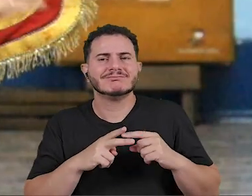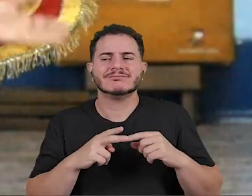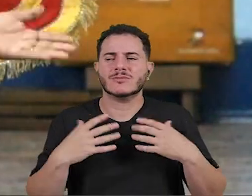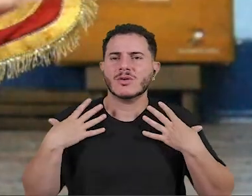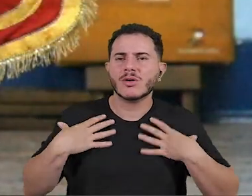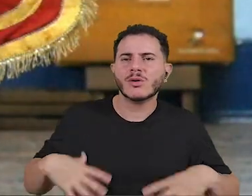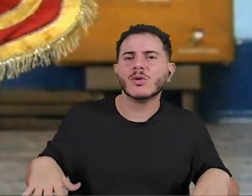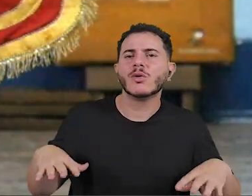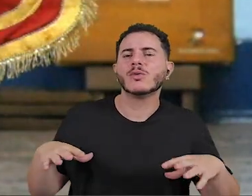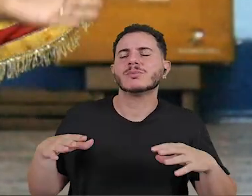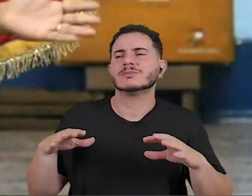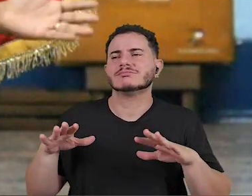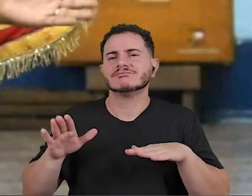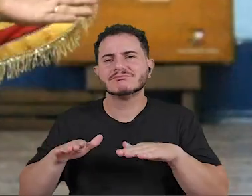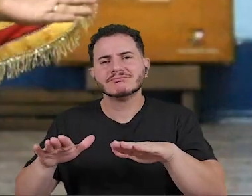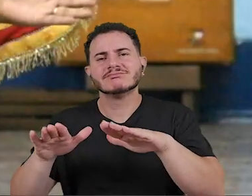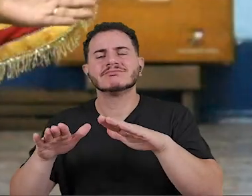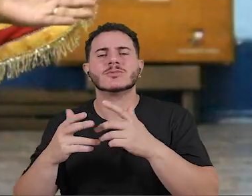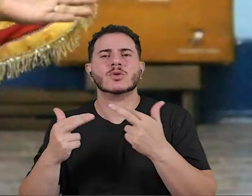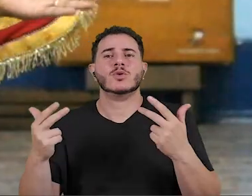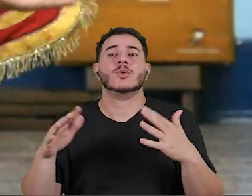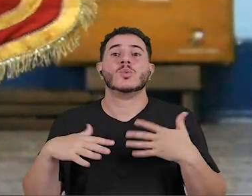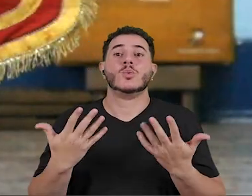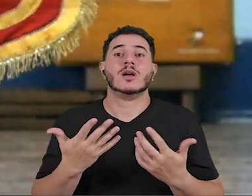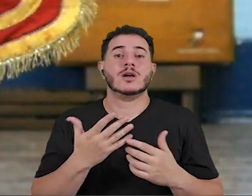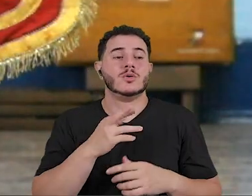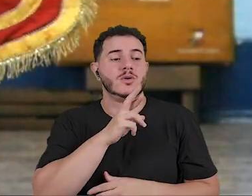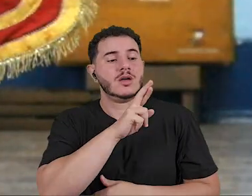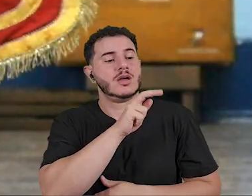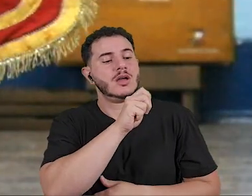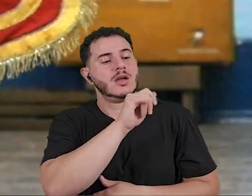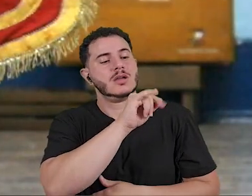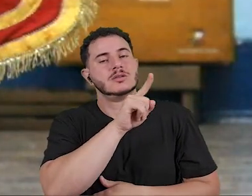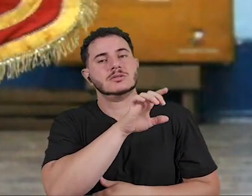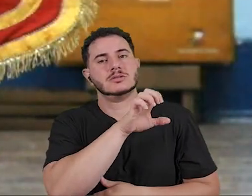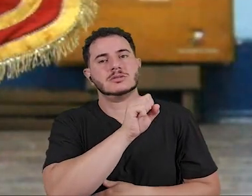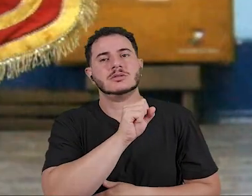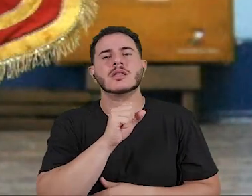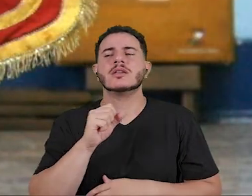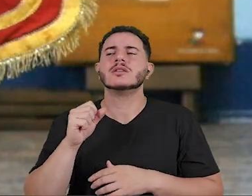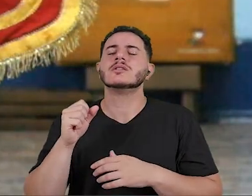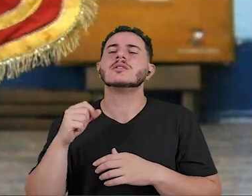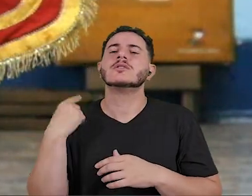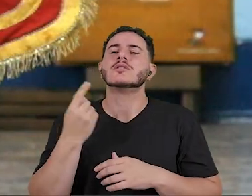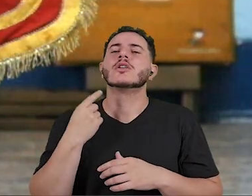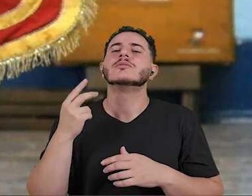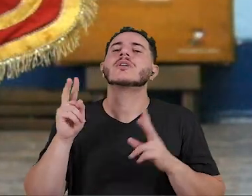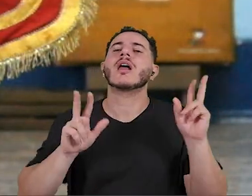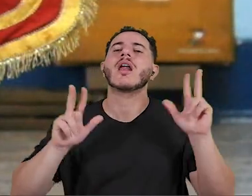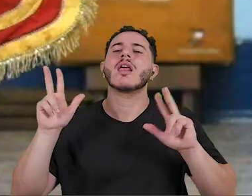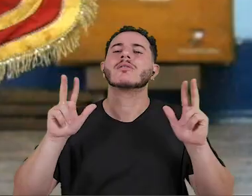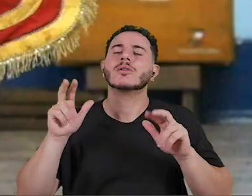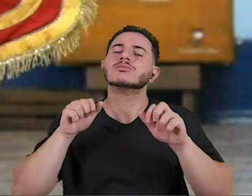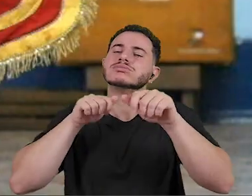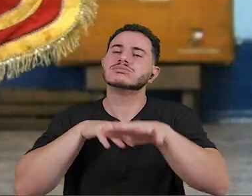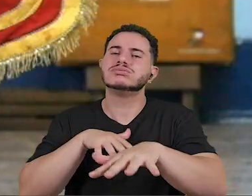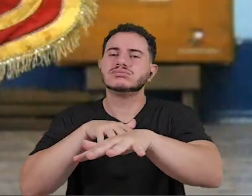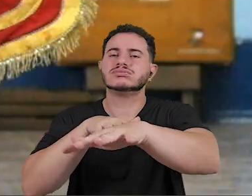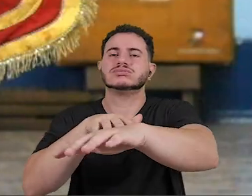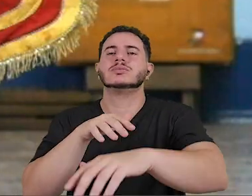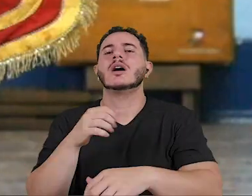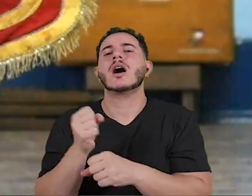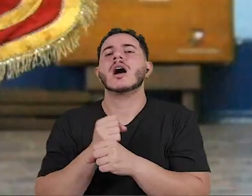né, depois do desfile de 2018, é quando a gente decide, né, diz, ó, realmente agora a gente finalizou um